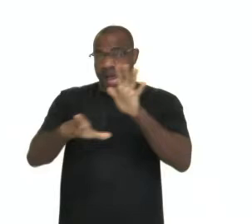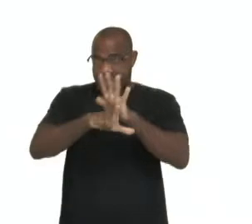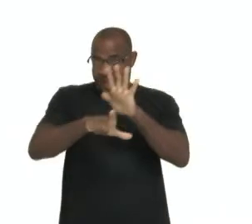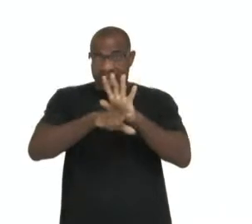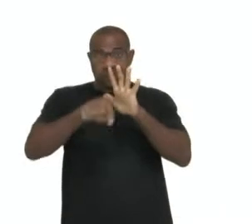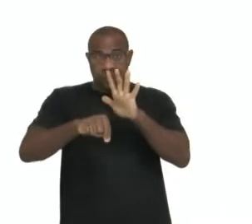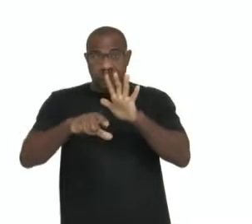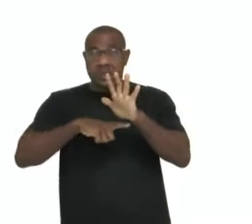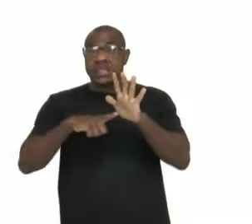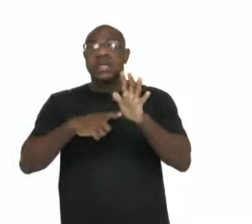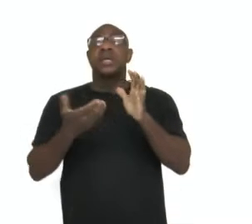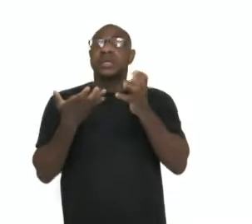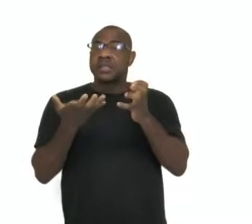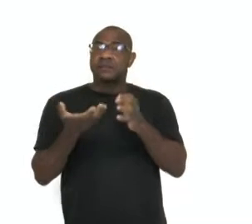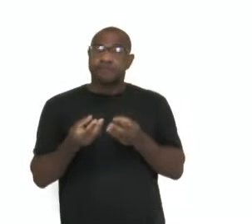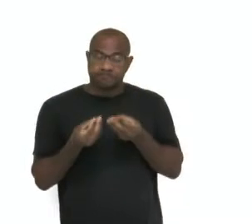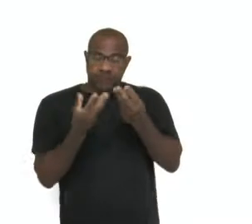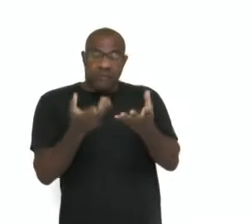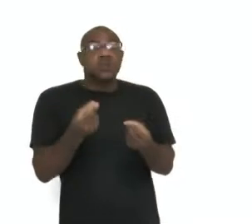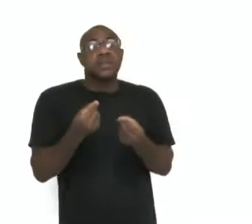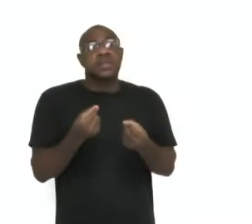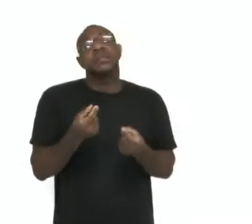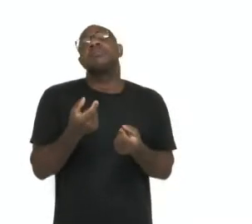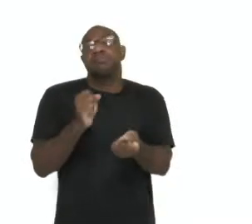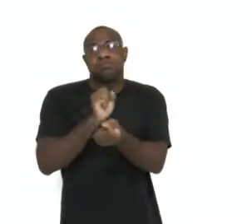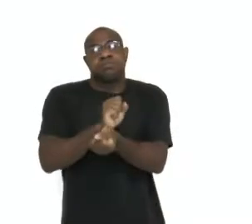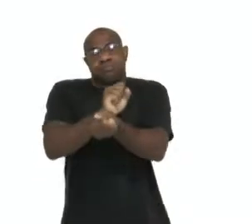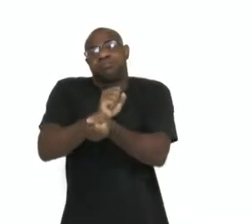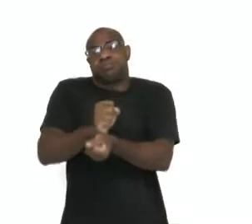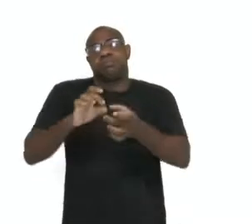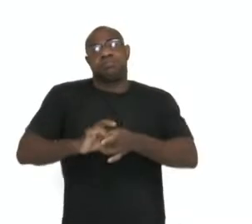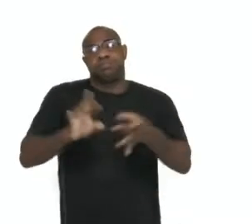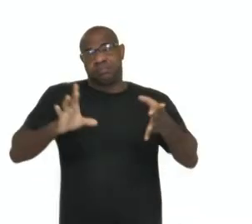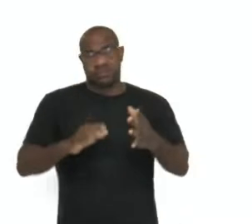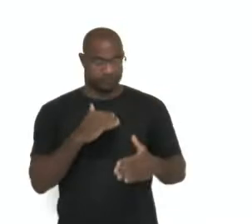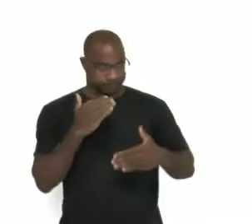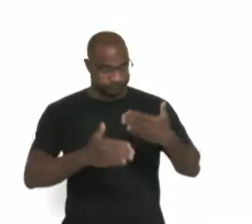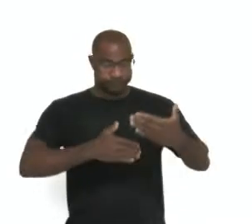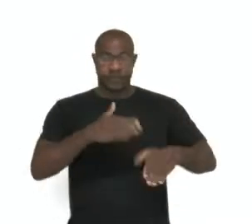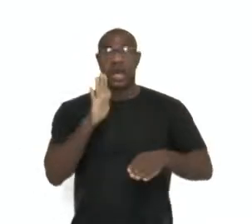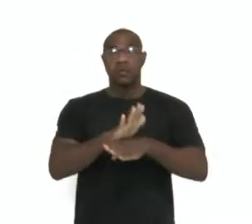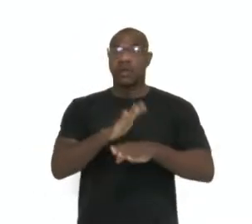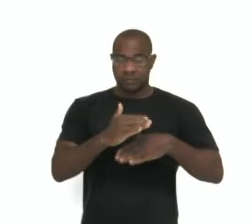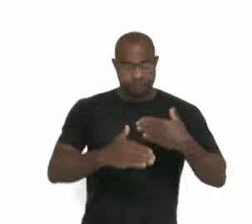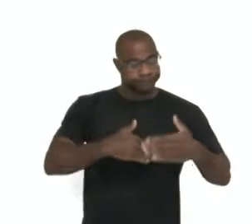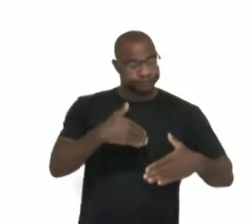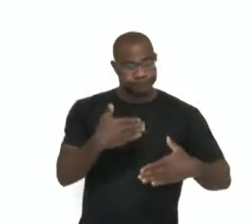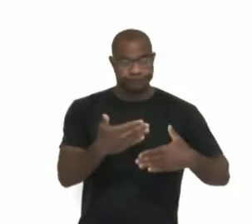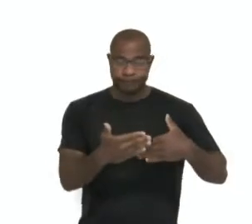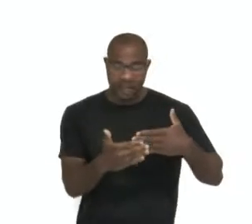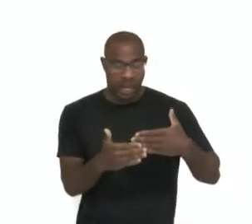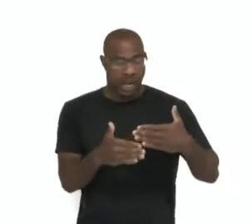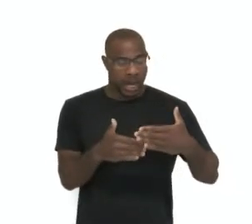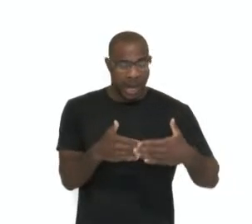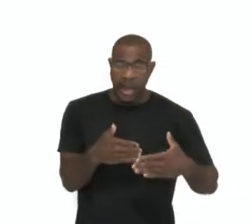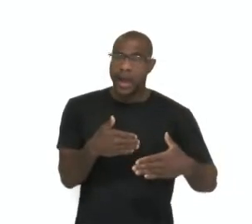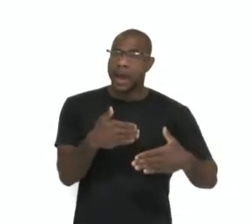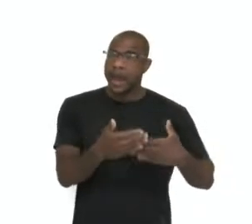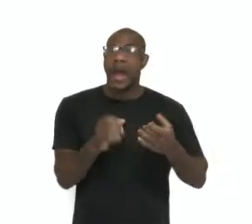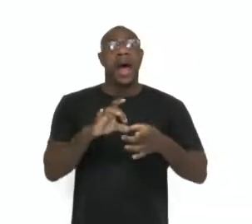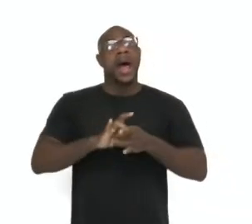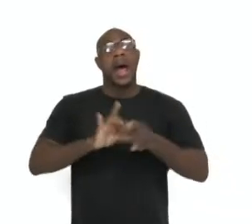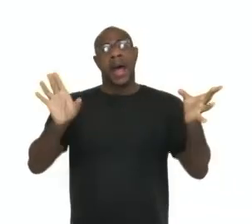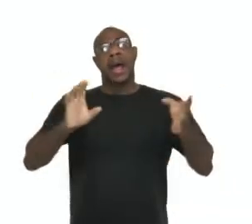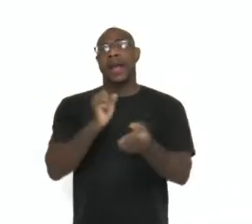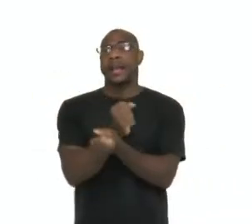que promoveu a emancipação dos escravos de maneira gradual, ou seja, a emancipação, a